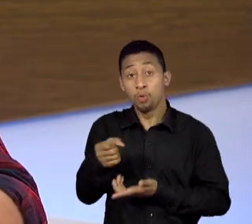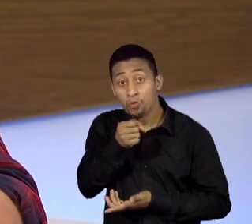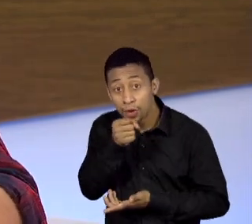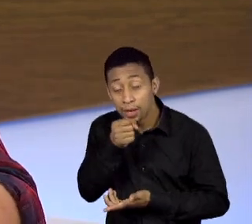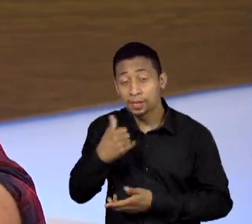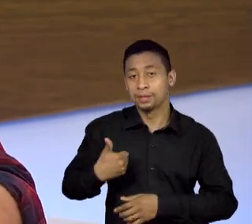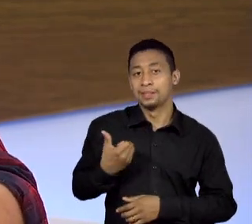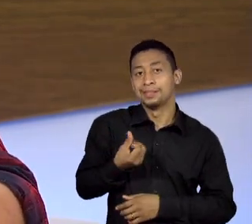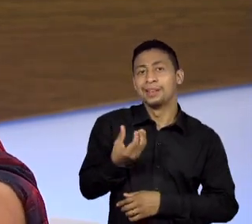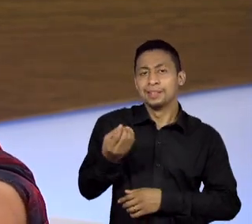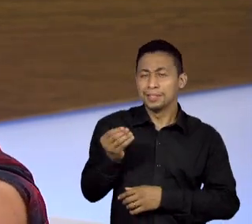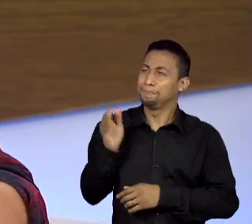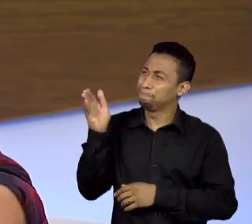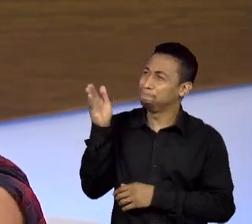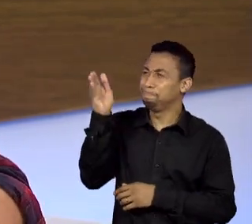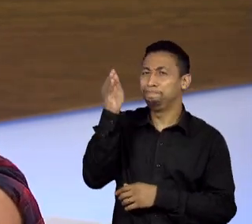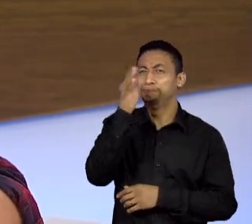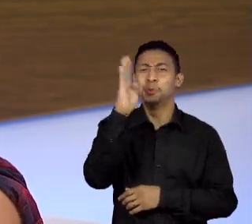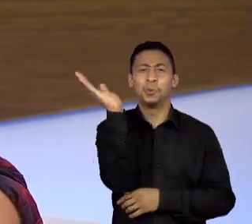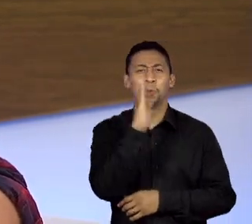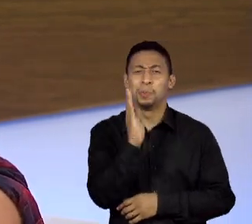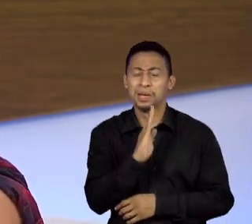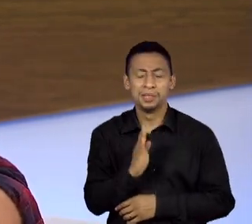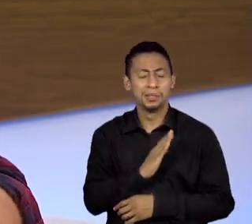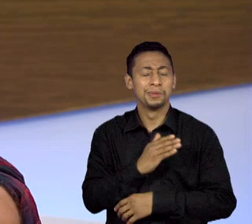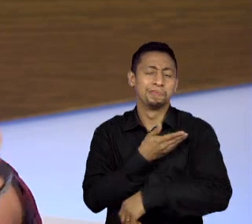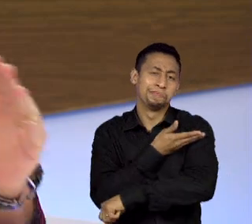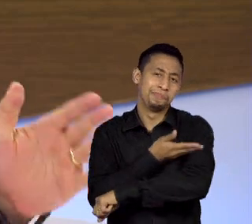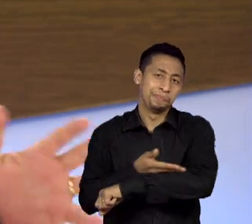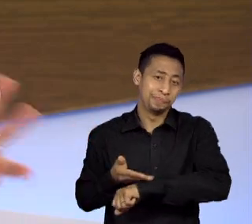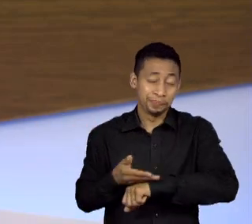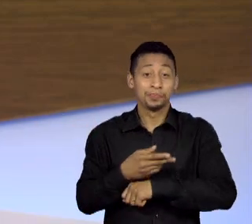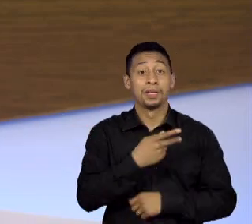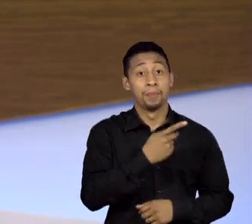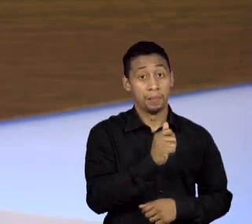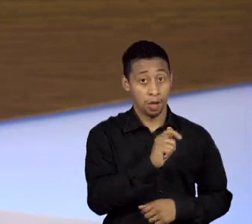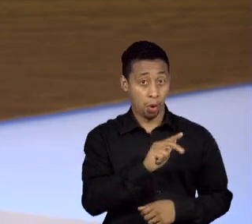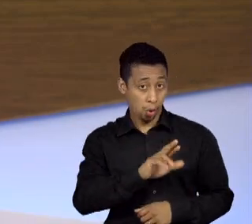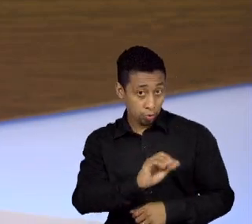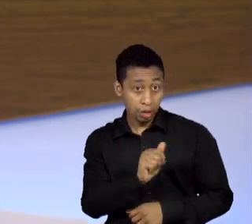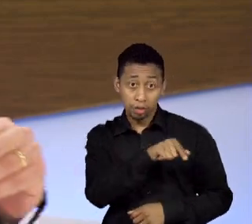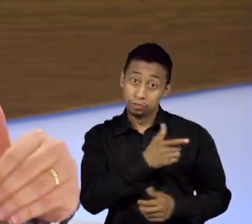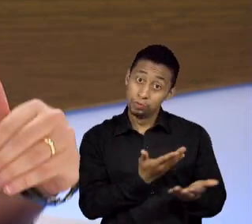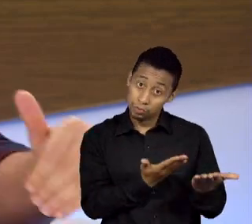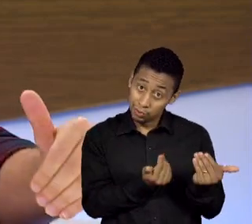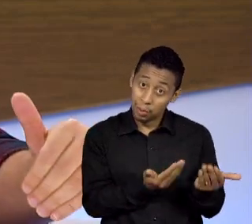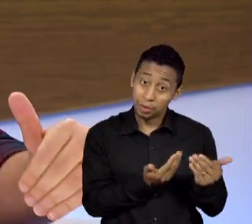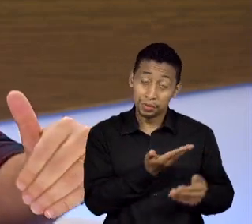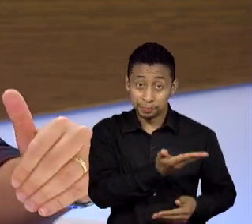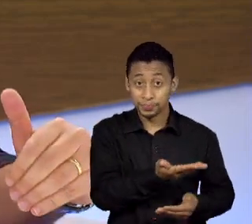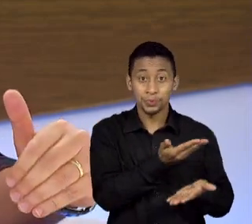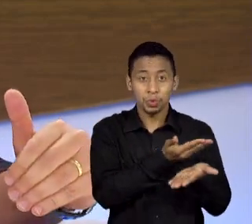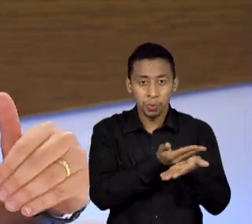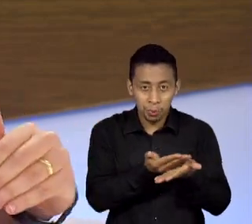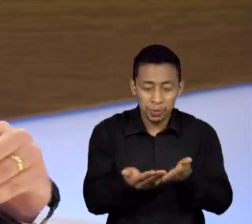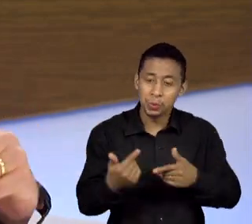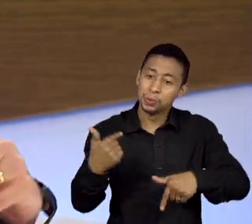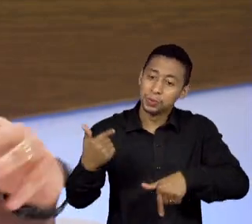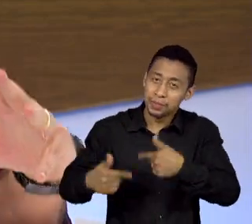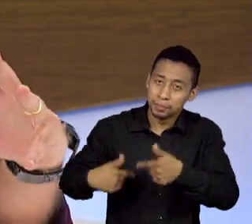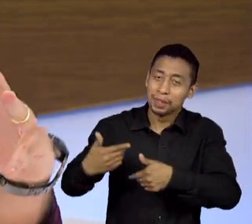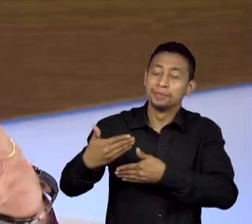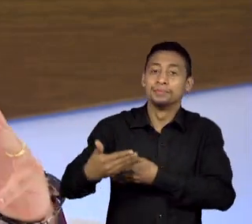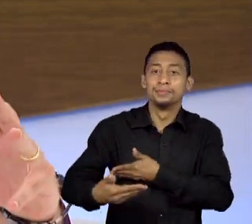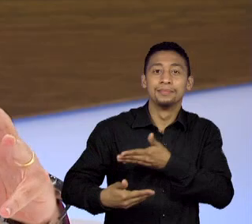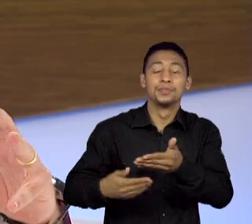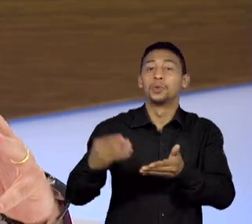o Brasil, já viu muitos Brasis, e a Paula é uma jornalista relativamente jovem que começou a carreira já